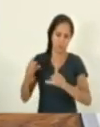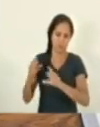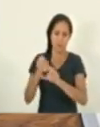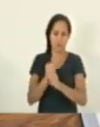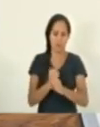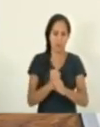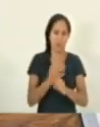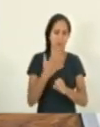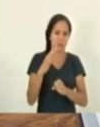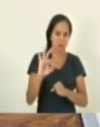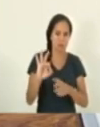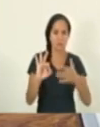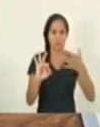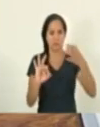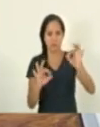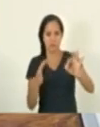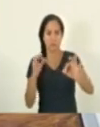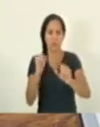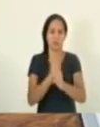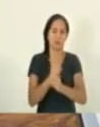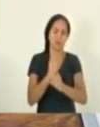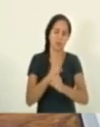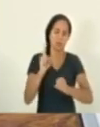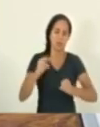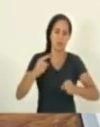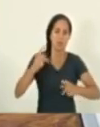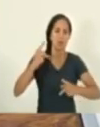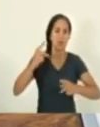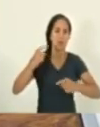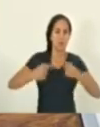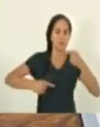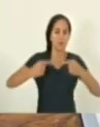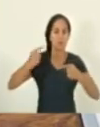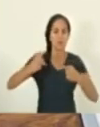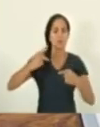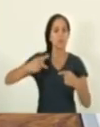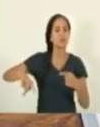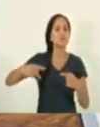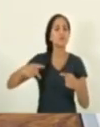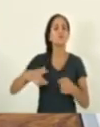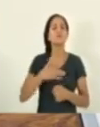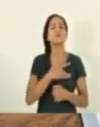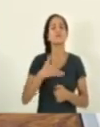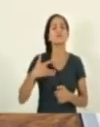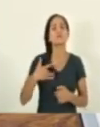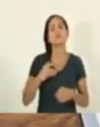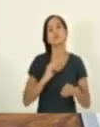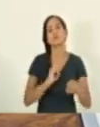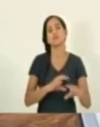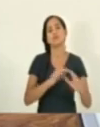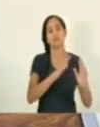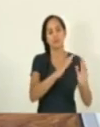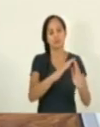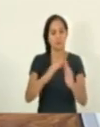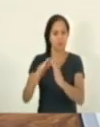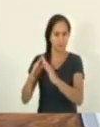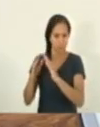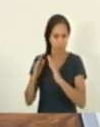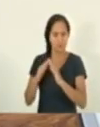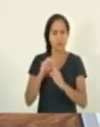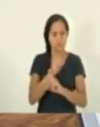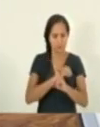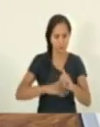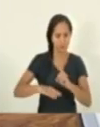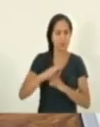anos, direcionam as políticas públicas na educação, na saúde, moradia, assistência